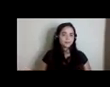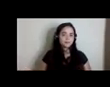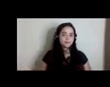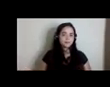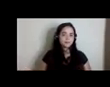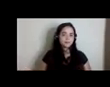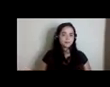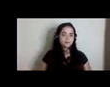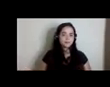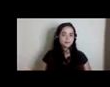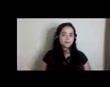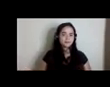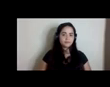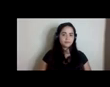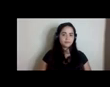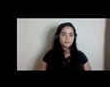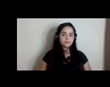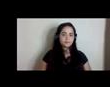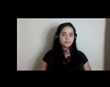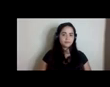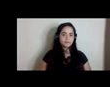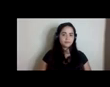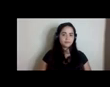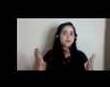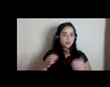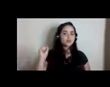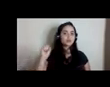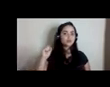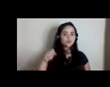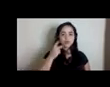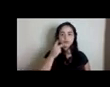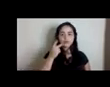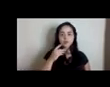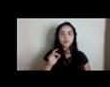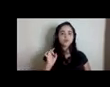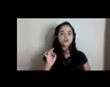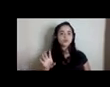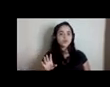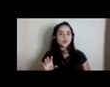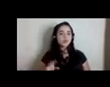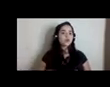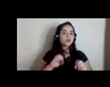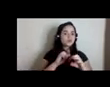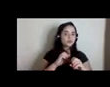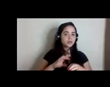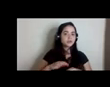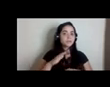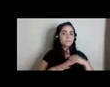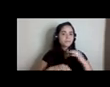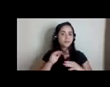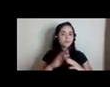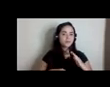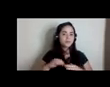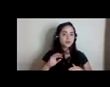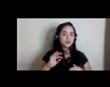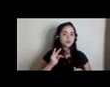Então, estamos aqui, sim, hoje falando exclusivamente da educação profissional tecnológica.